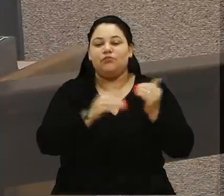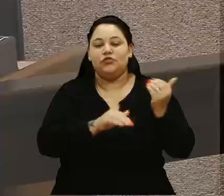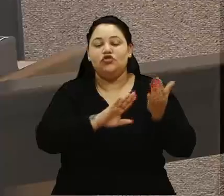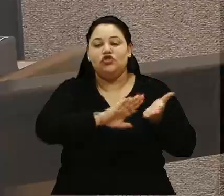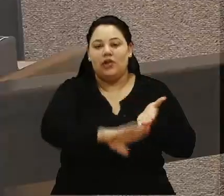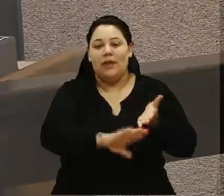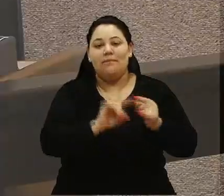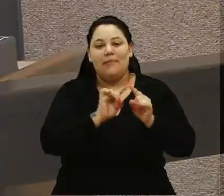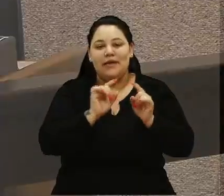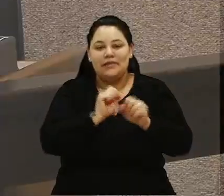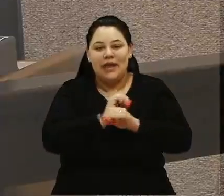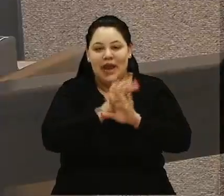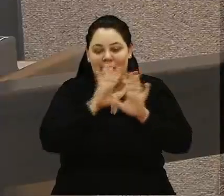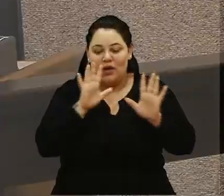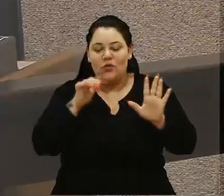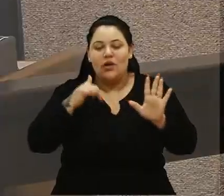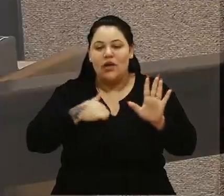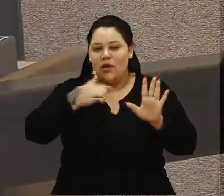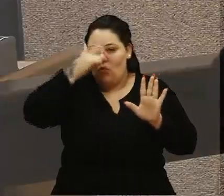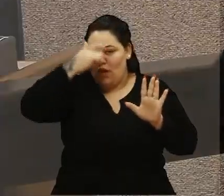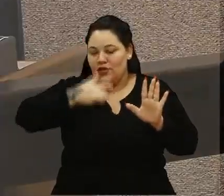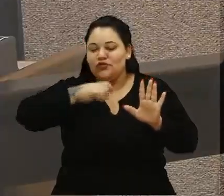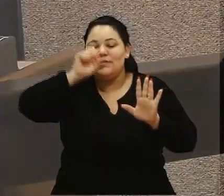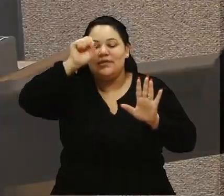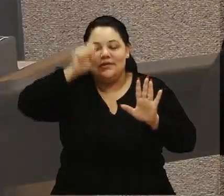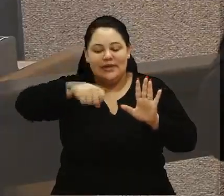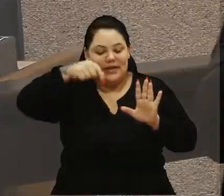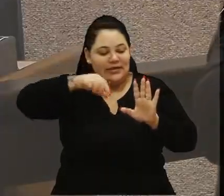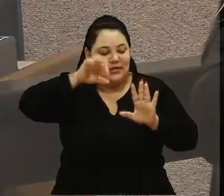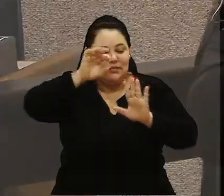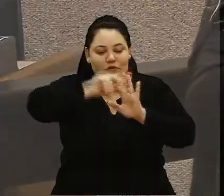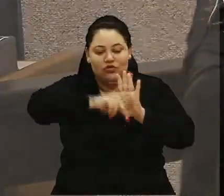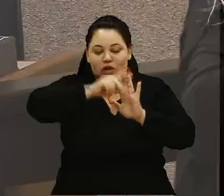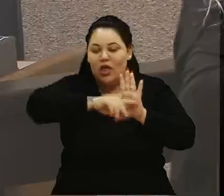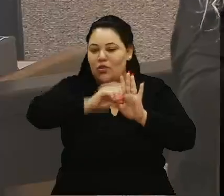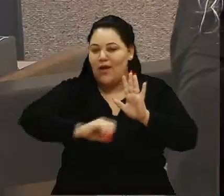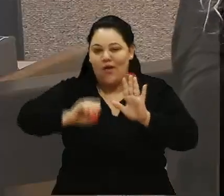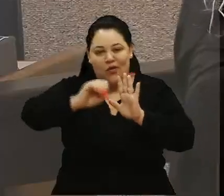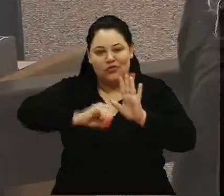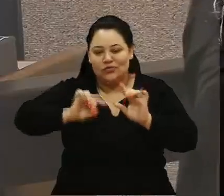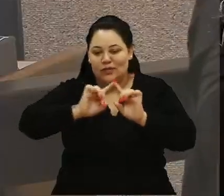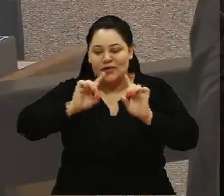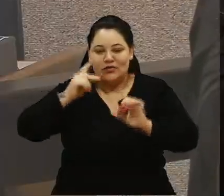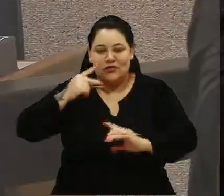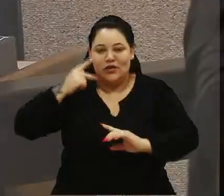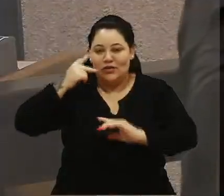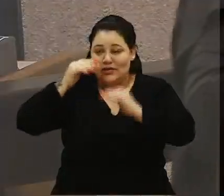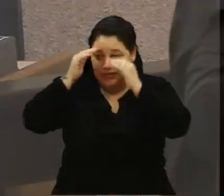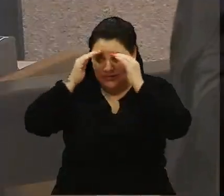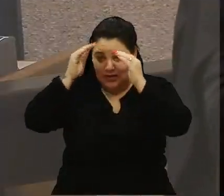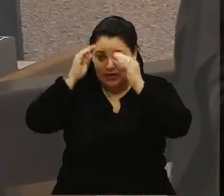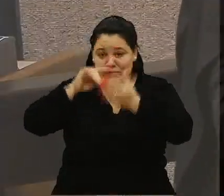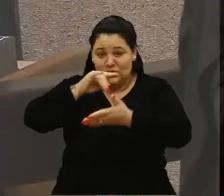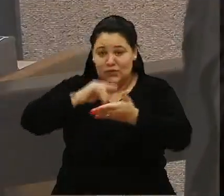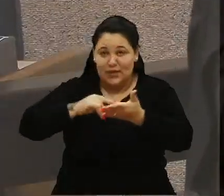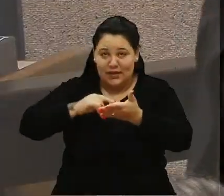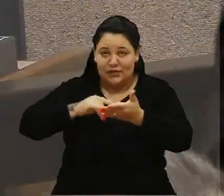que, com o mérito, sou totalmente favorável, mas os vereadores, acatando o parecer, o